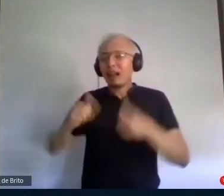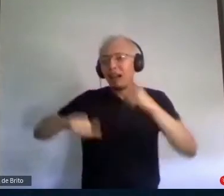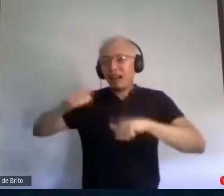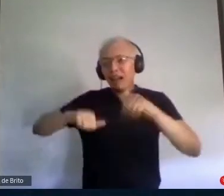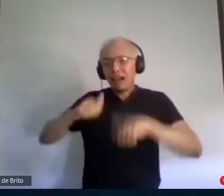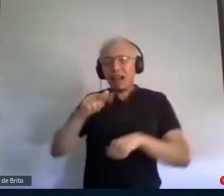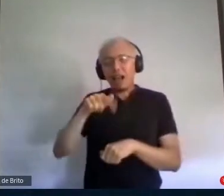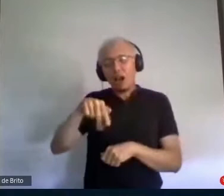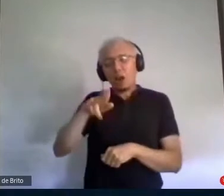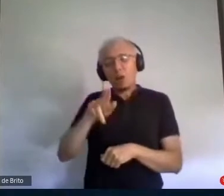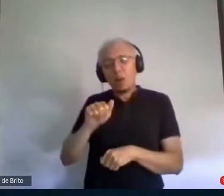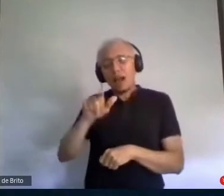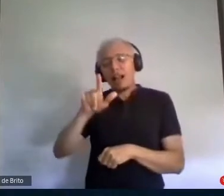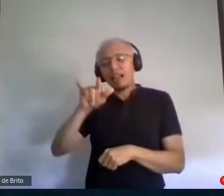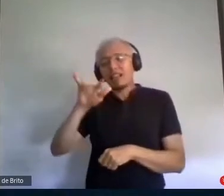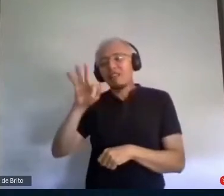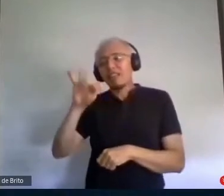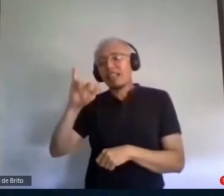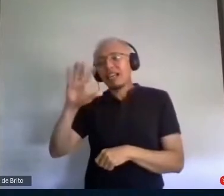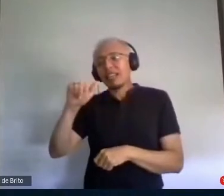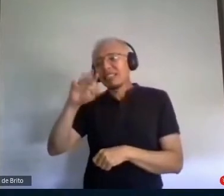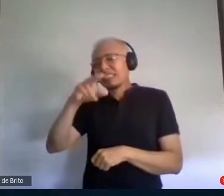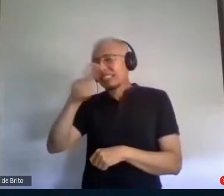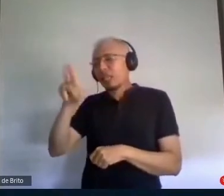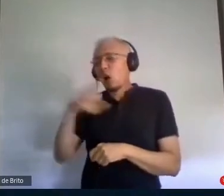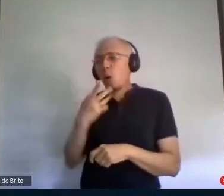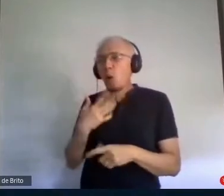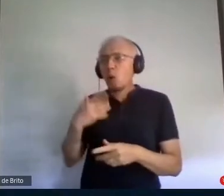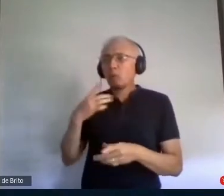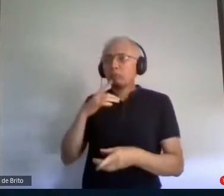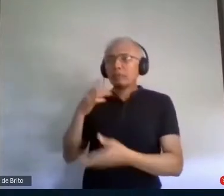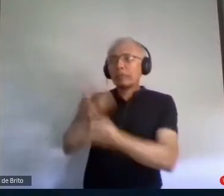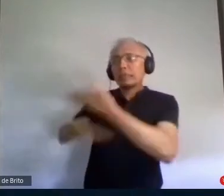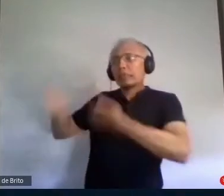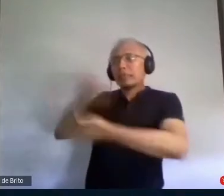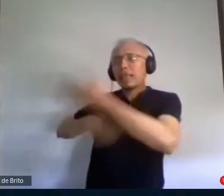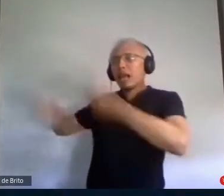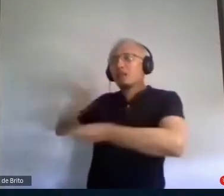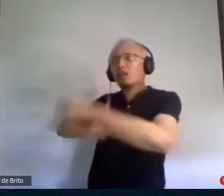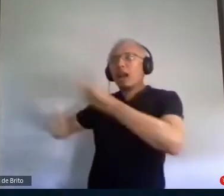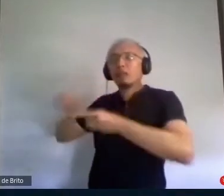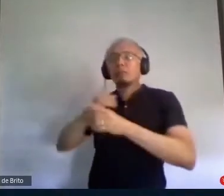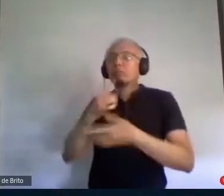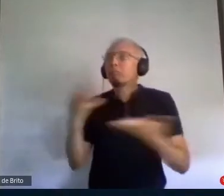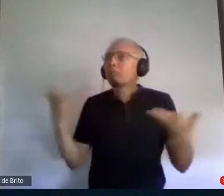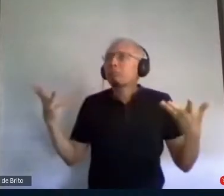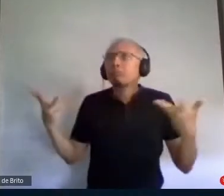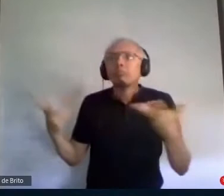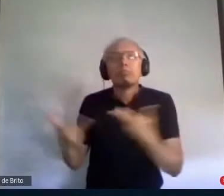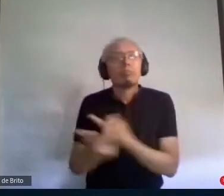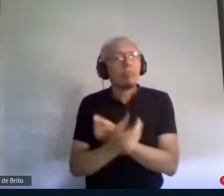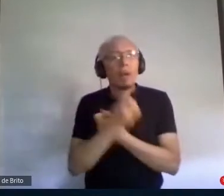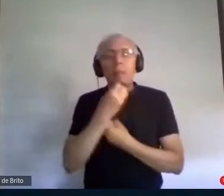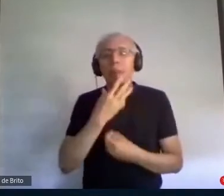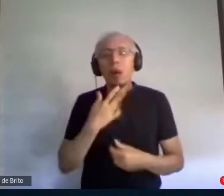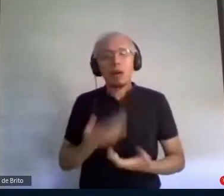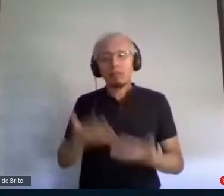um aprendizado, um diálogo acadêmico muito respeitoso, de aprendizado mútuo, né?